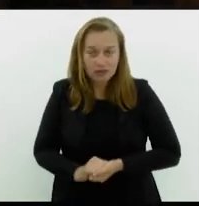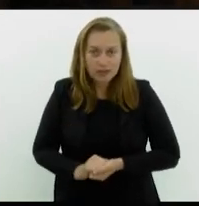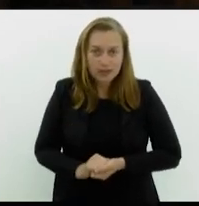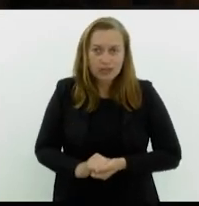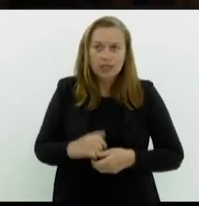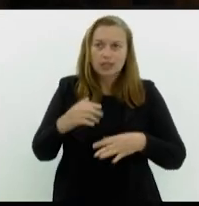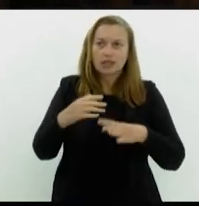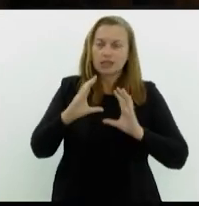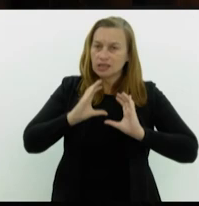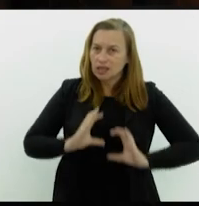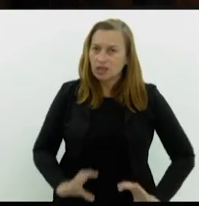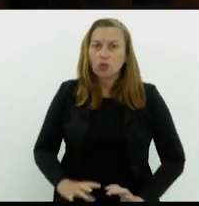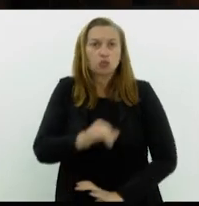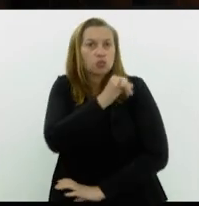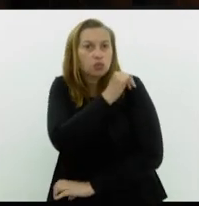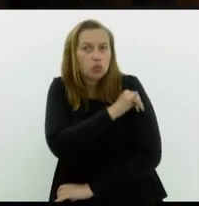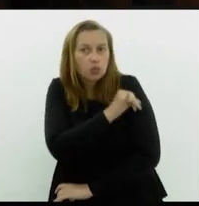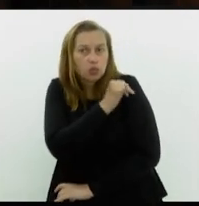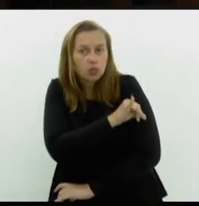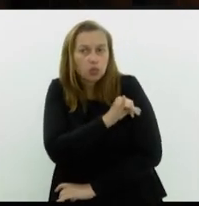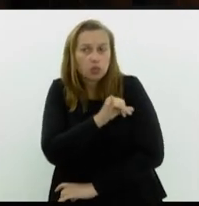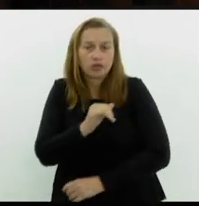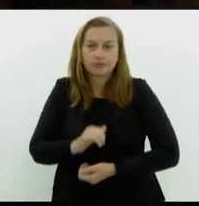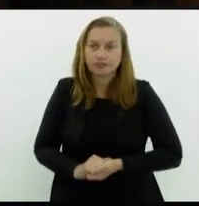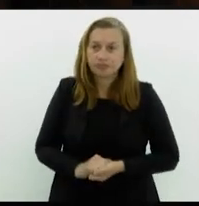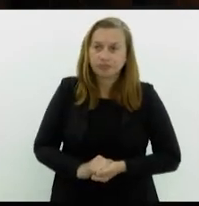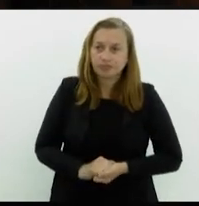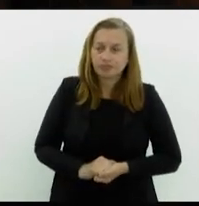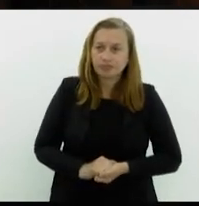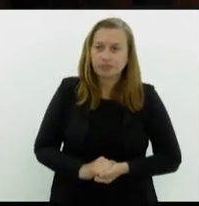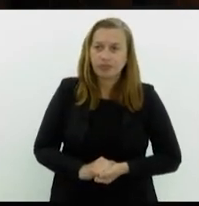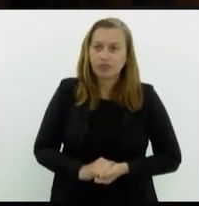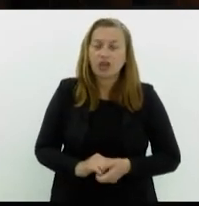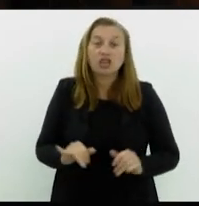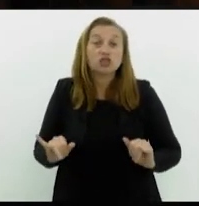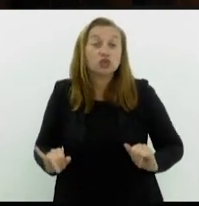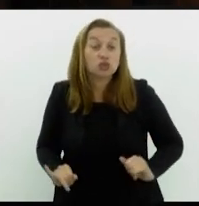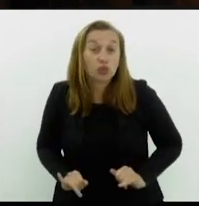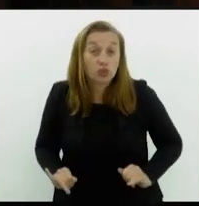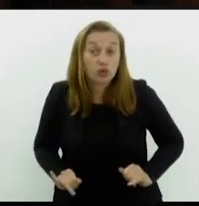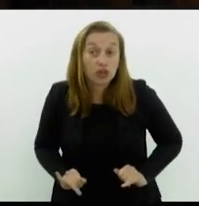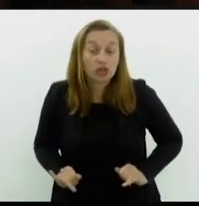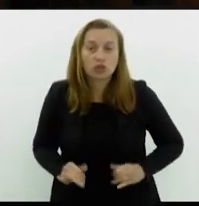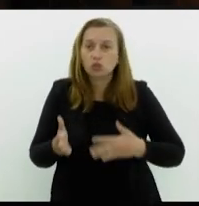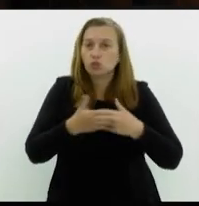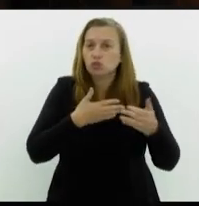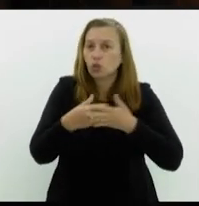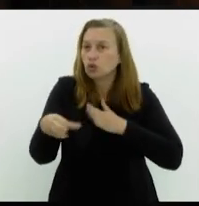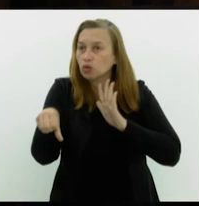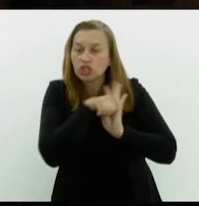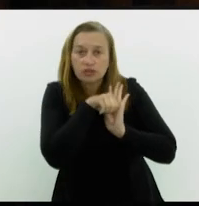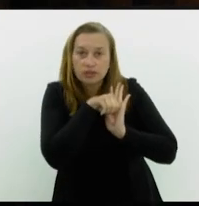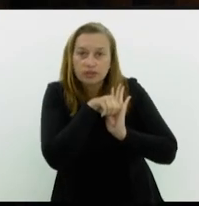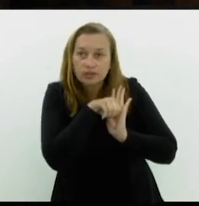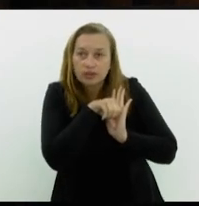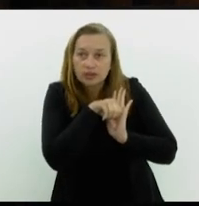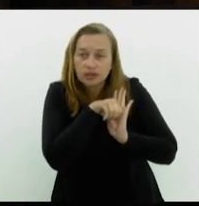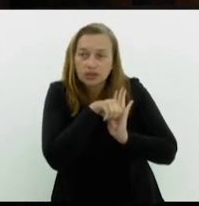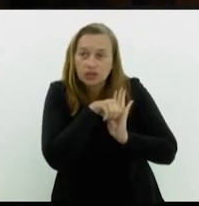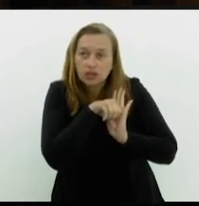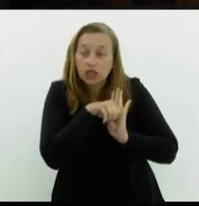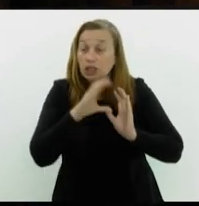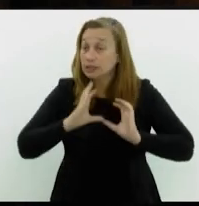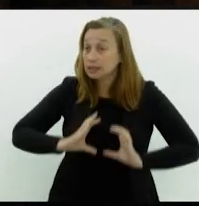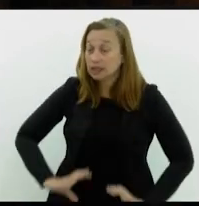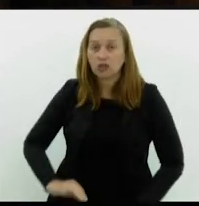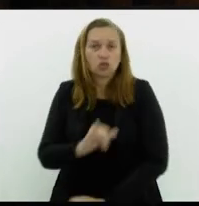cidadão do Rio de Janeiro, que em algum momento foi vítima de qualquer crime, senhor cidadão do